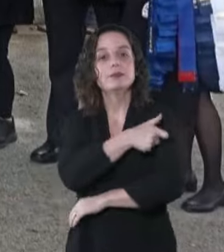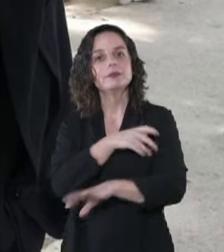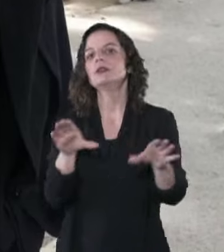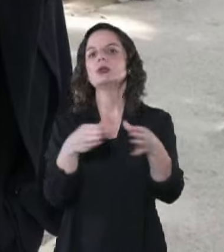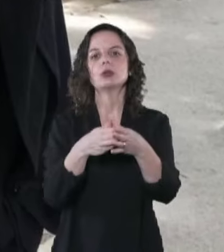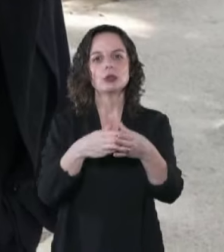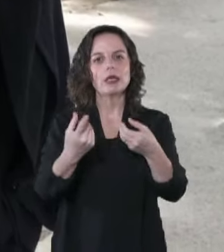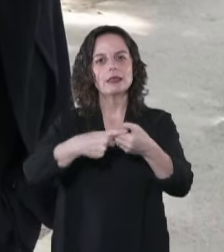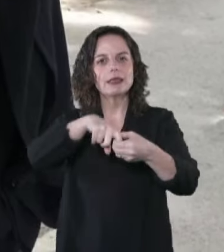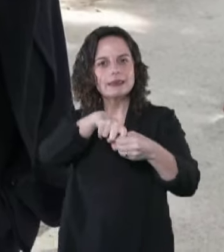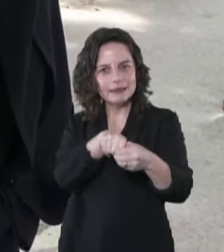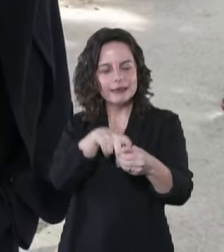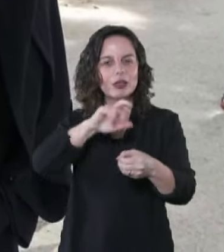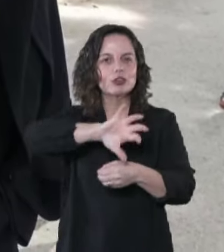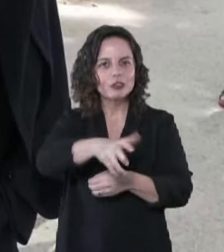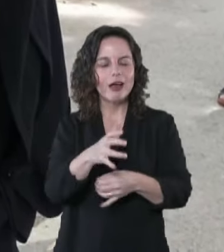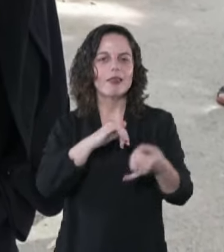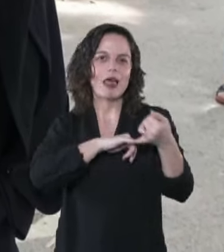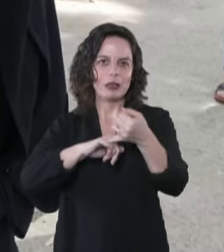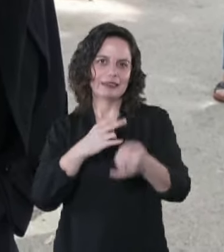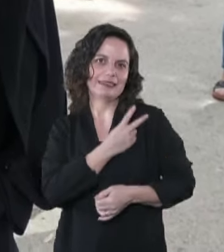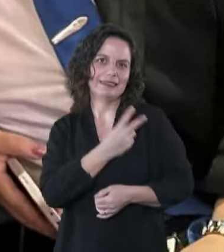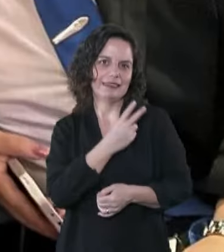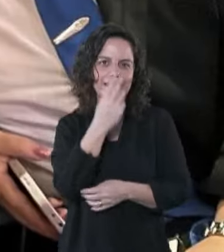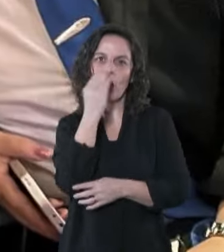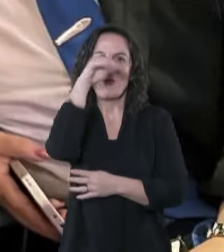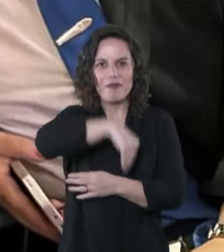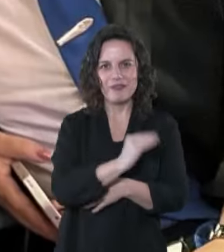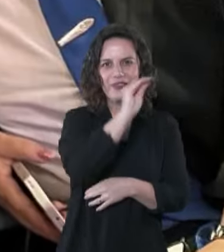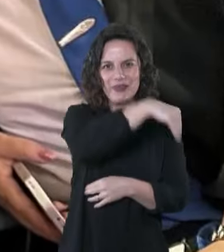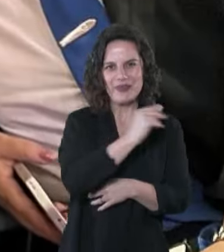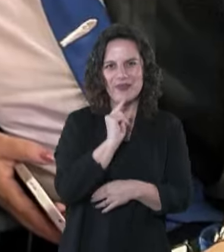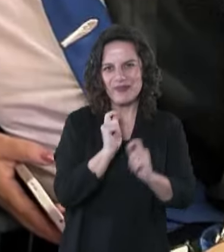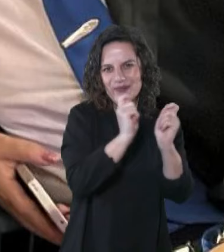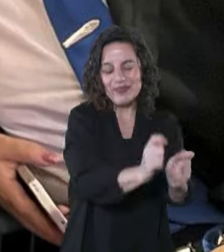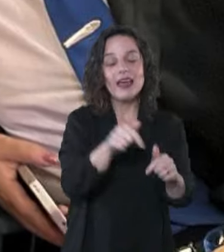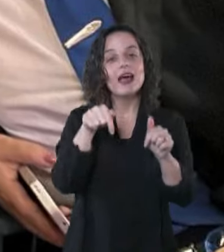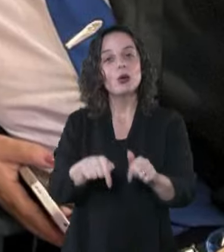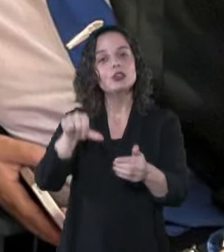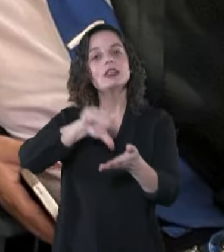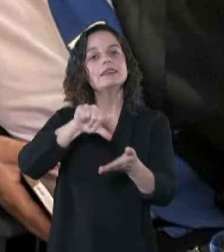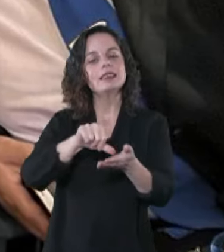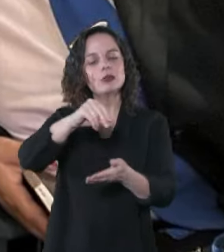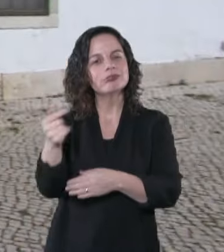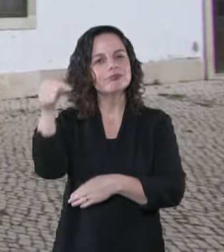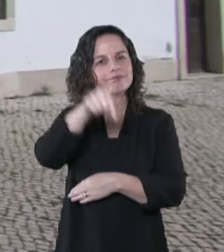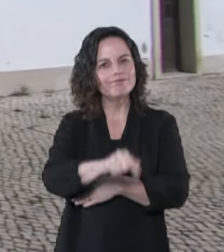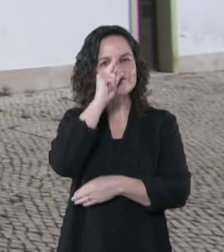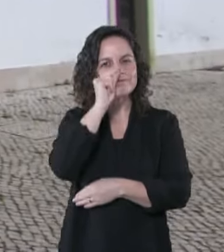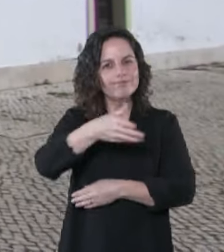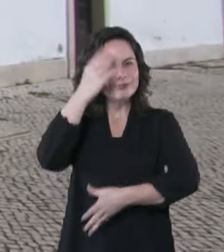Delegação Regional da Associação Académica, os Golfinhos. Hoje veio ao Centro Local de Aprendizagem do